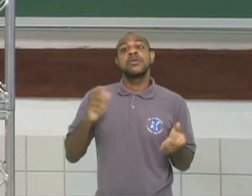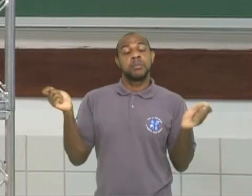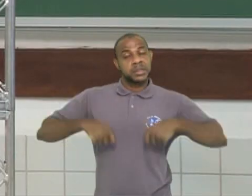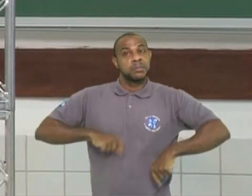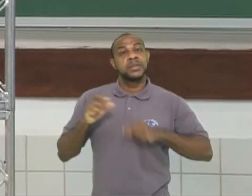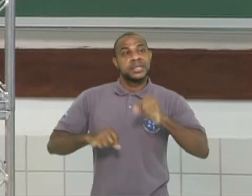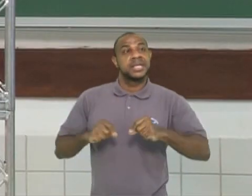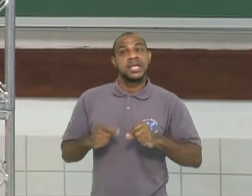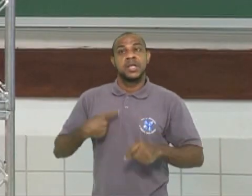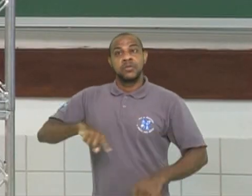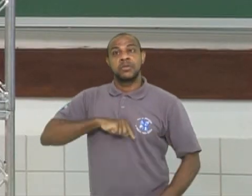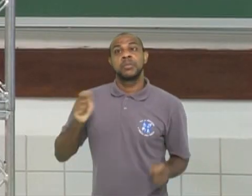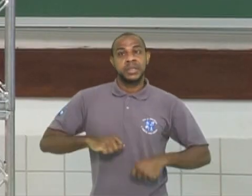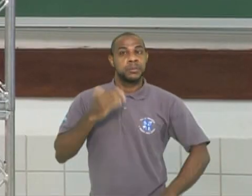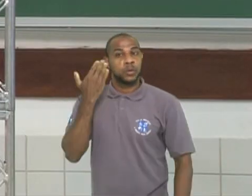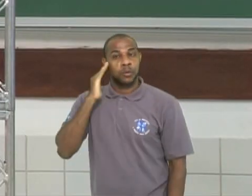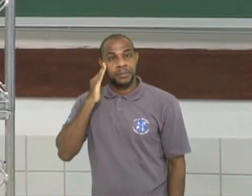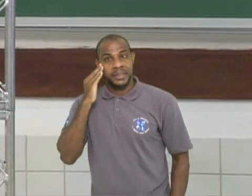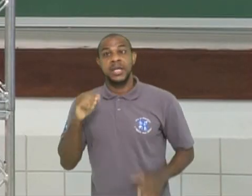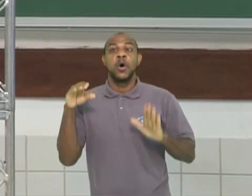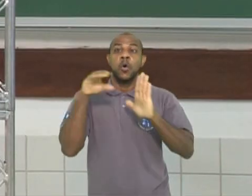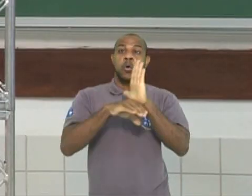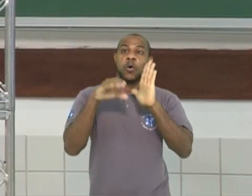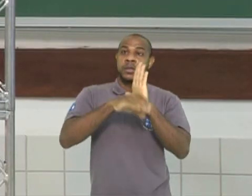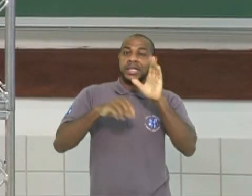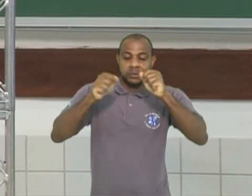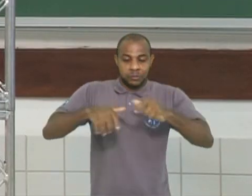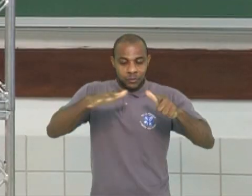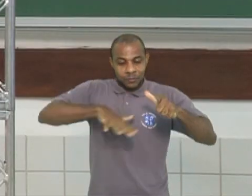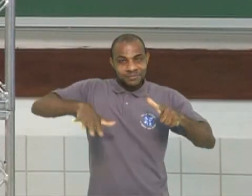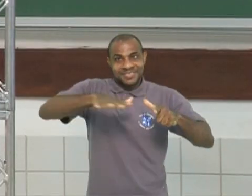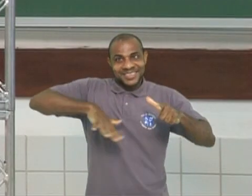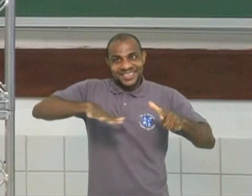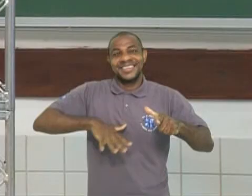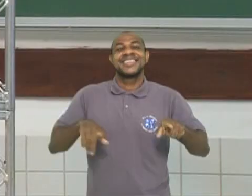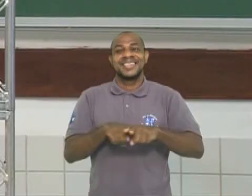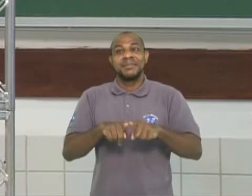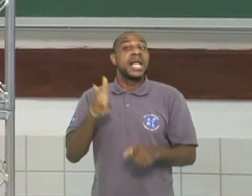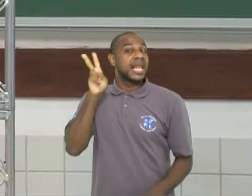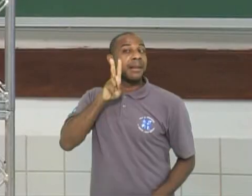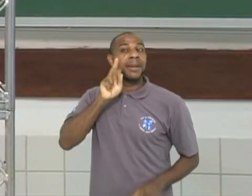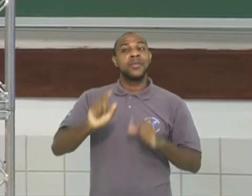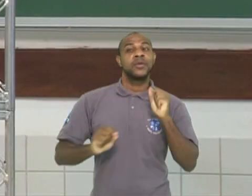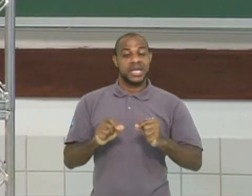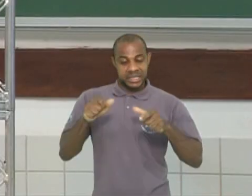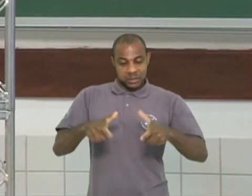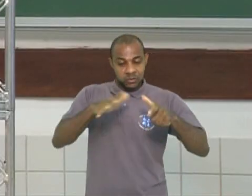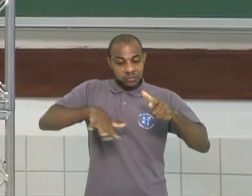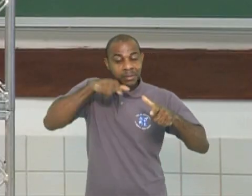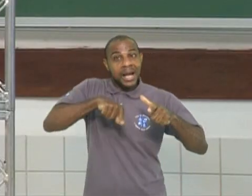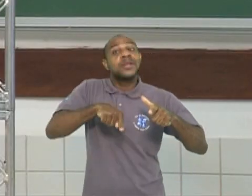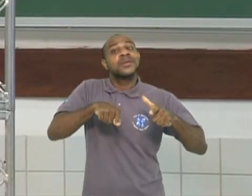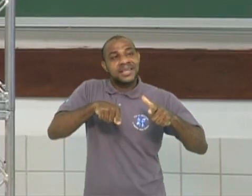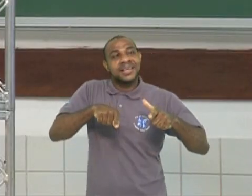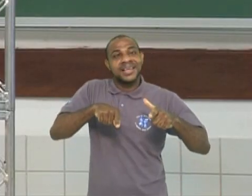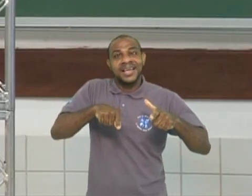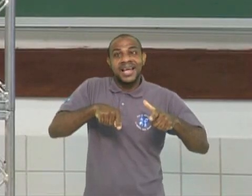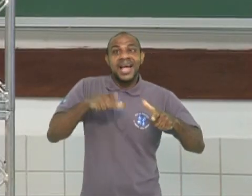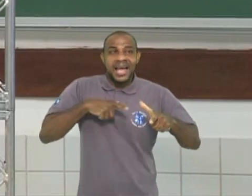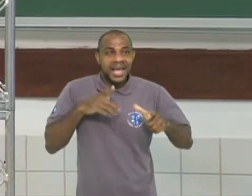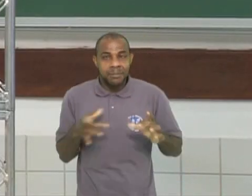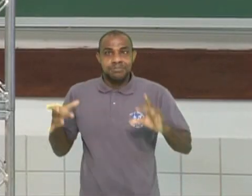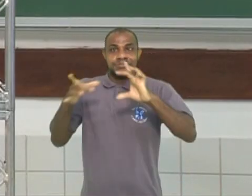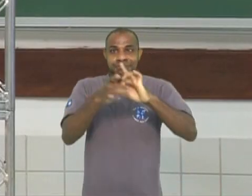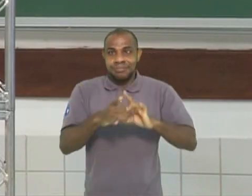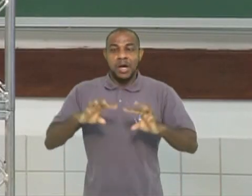podemos compreender ali o conceito de espaço geográfico, lembrando que o espaço geográfico é formado por todas